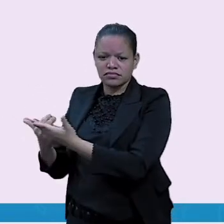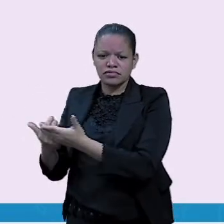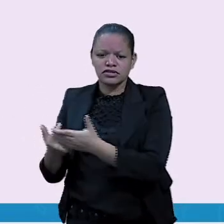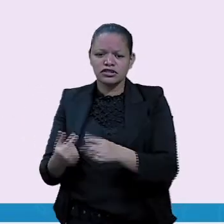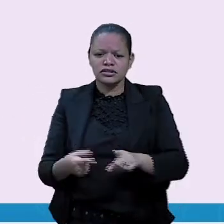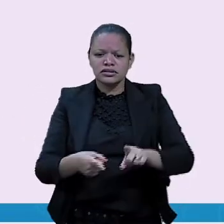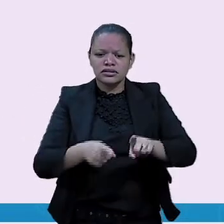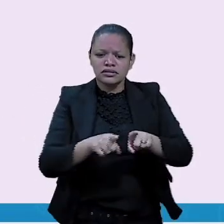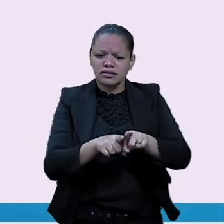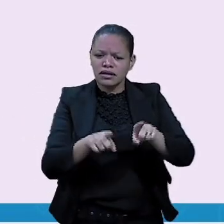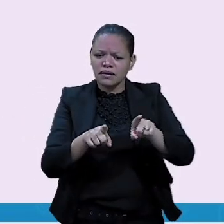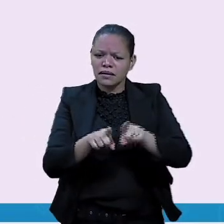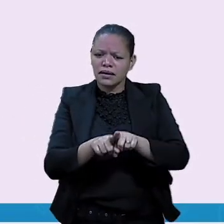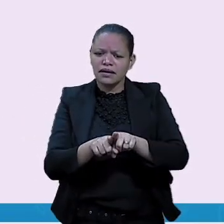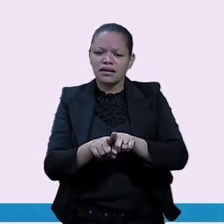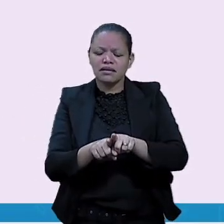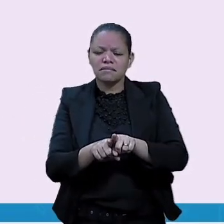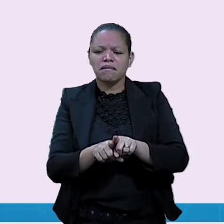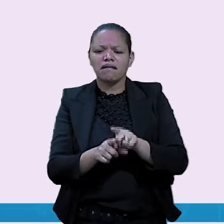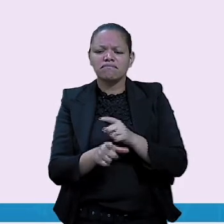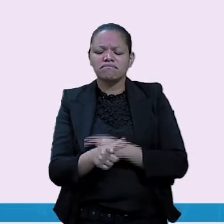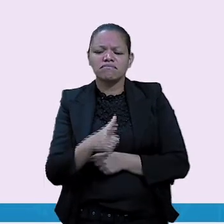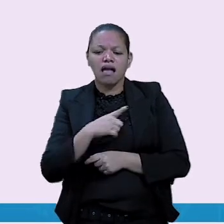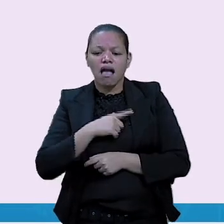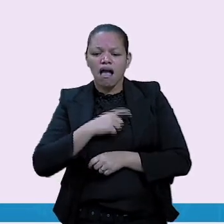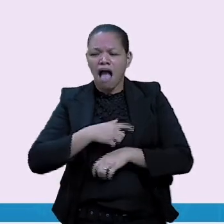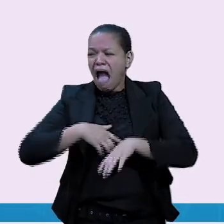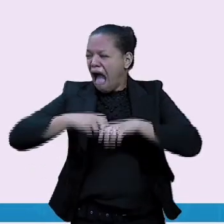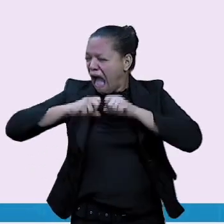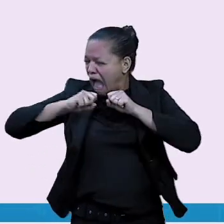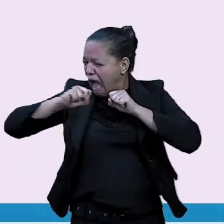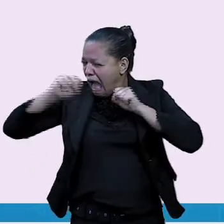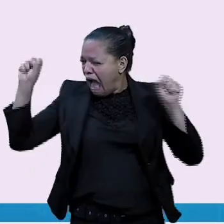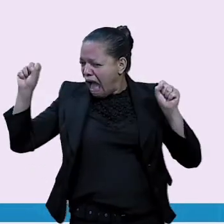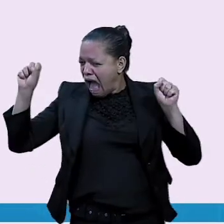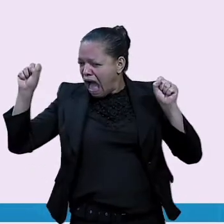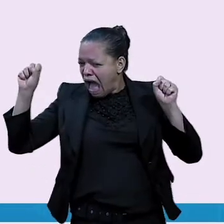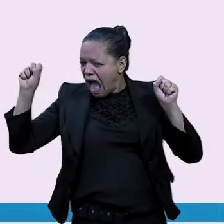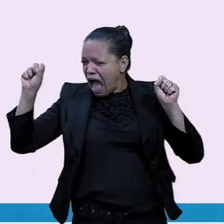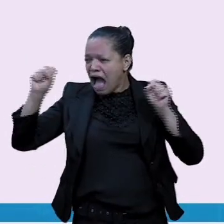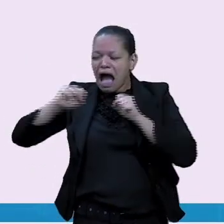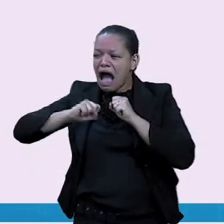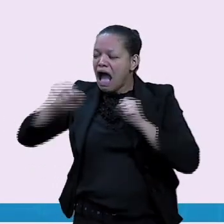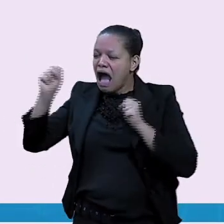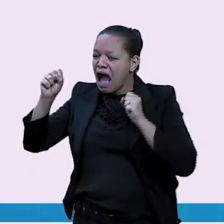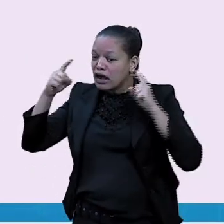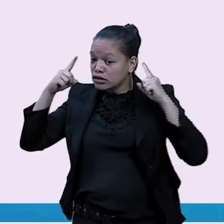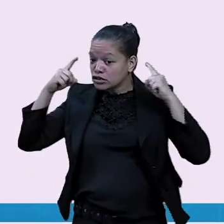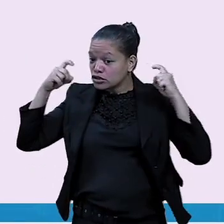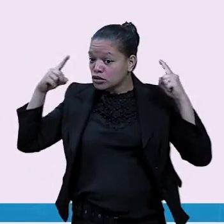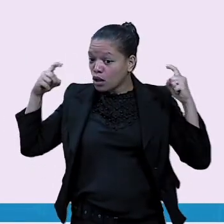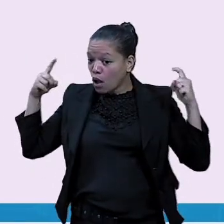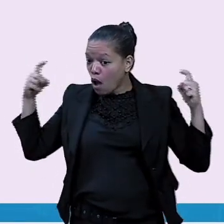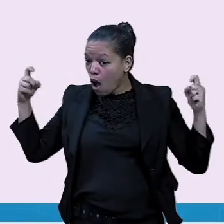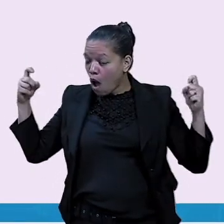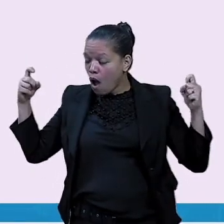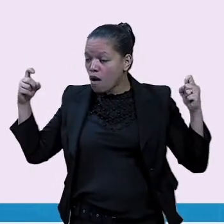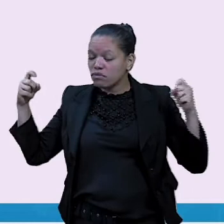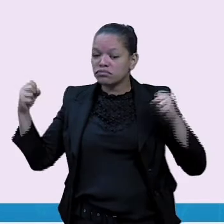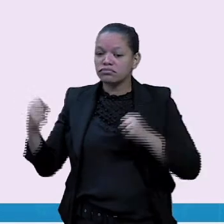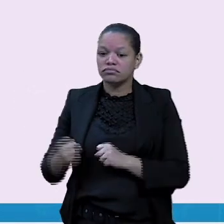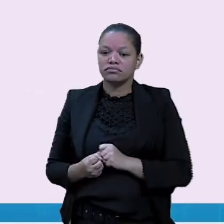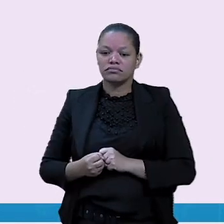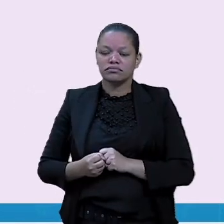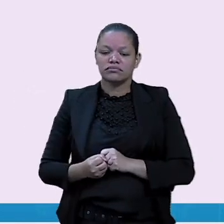que chora, né? Buá! Que é aquele som mais escandaloso. E assim você